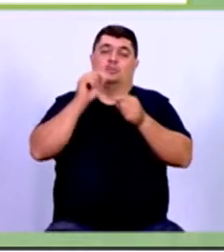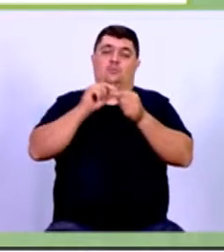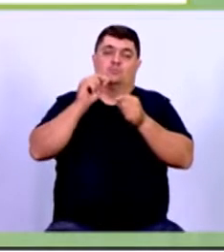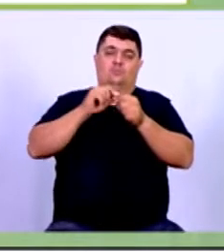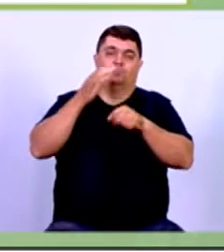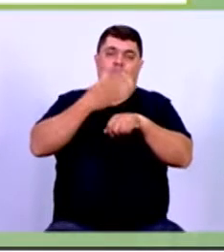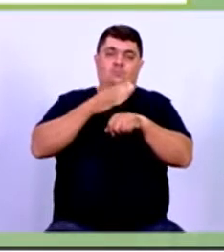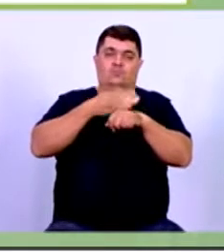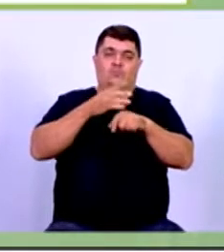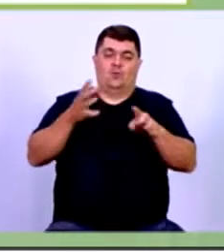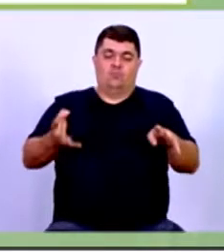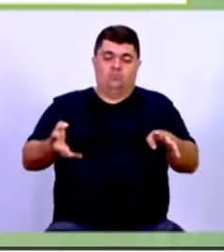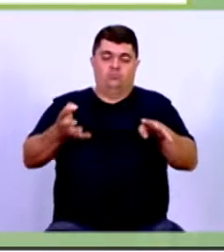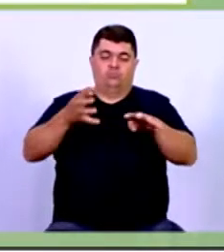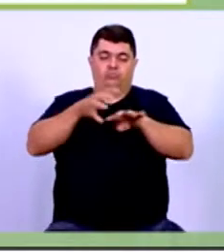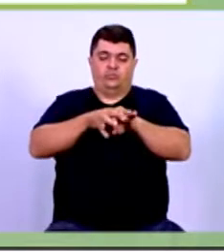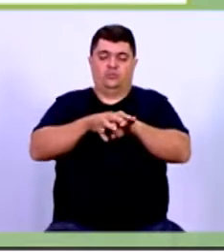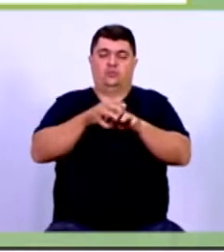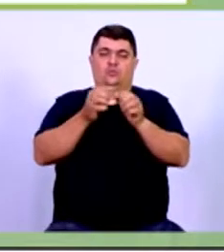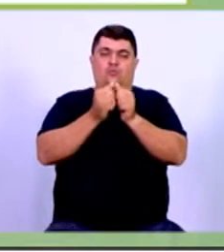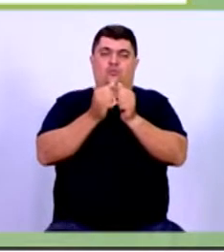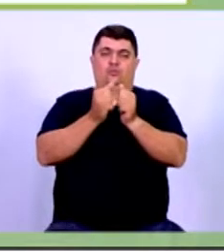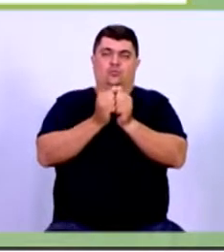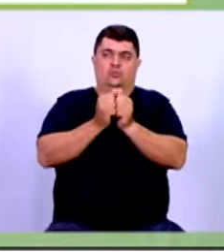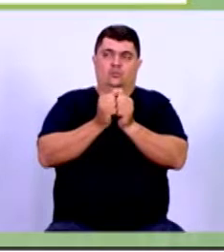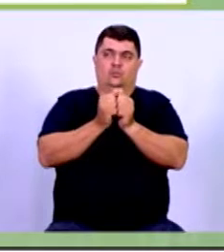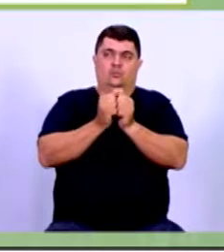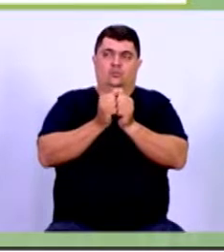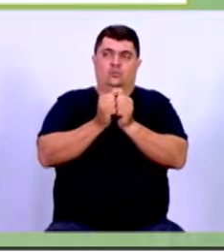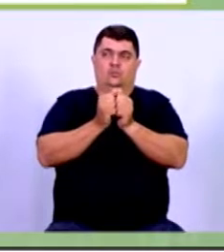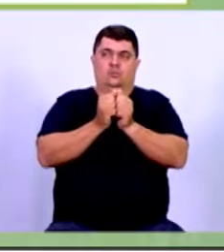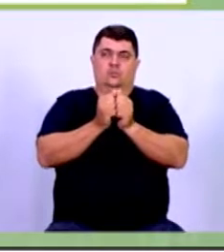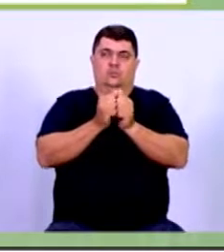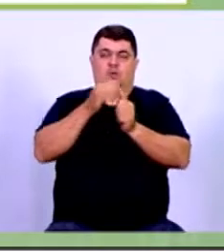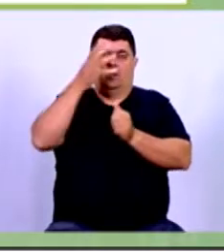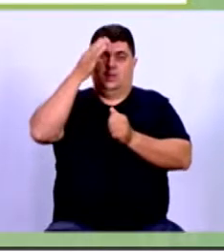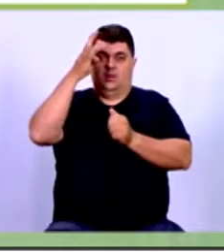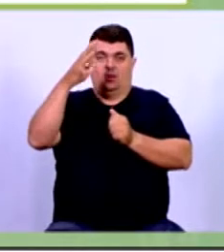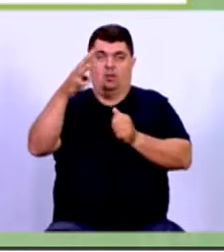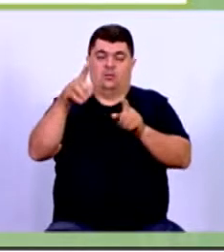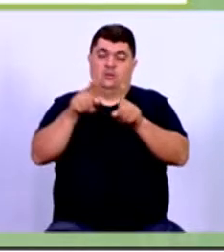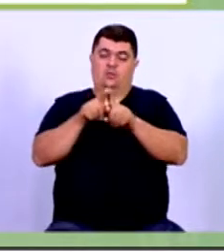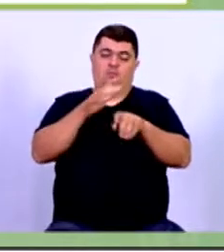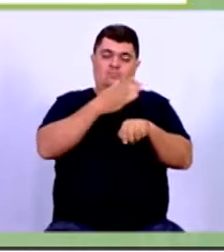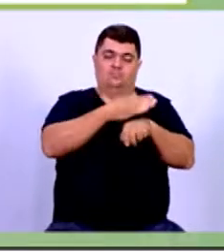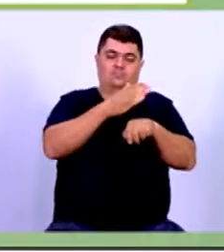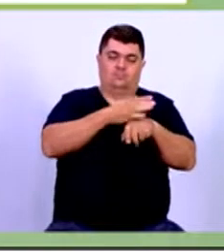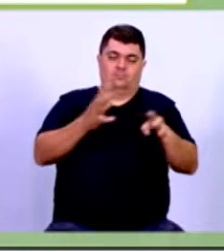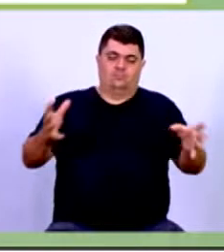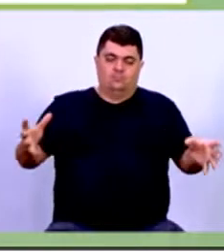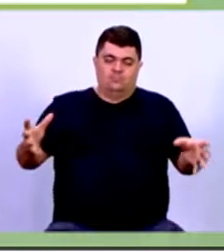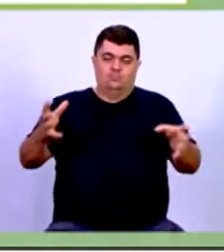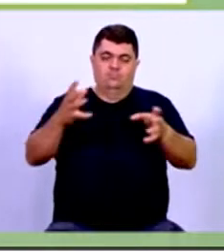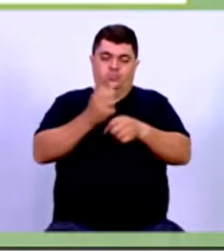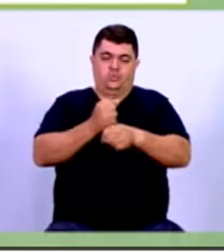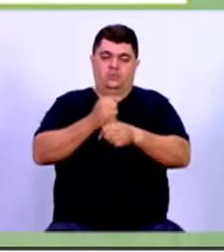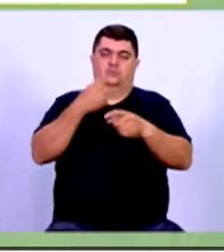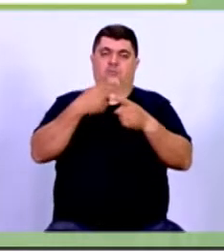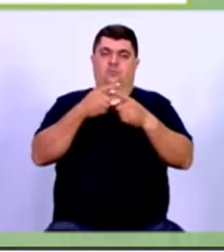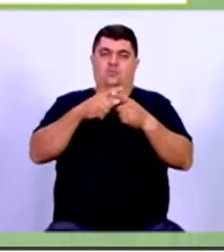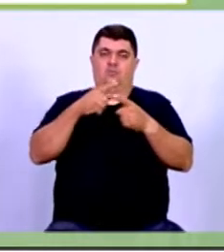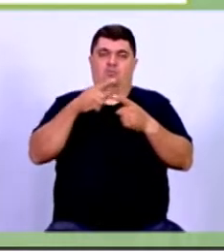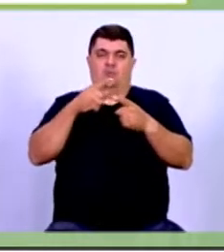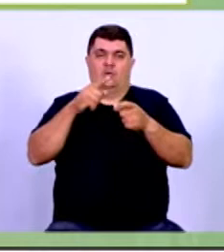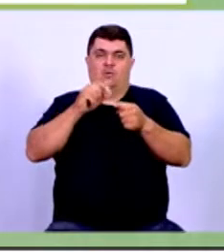de integração entre, e aqui é o importante, teoria e prática, para a